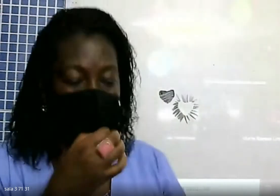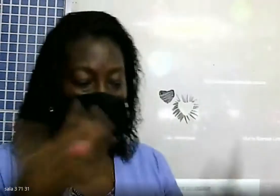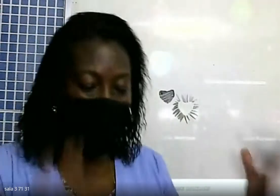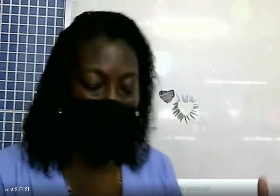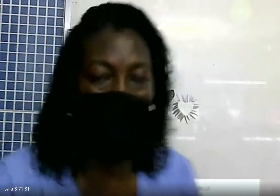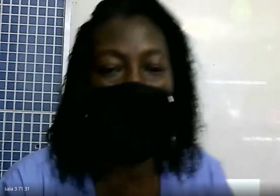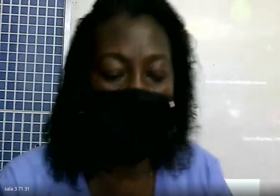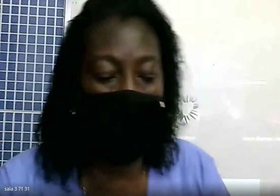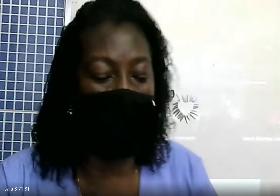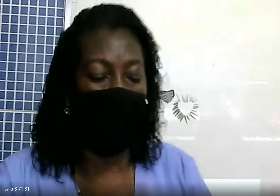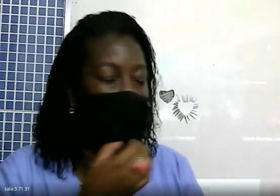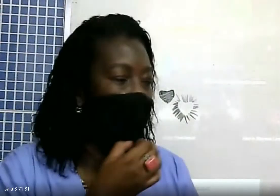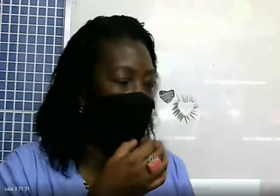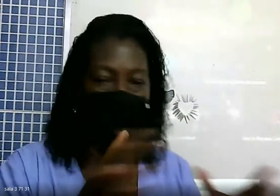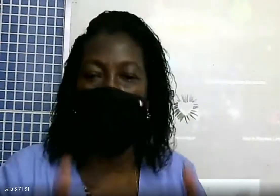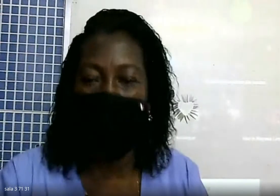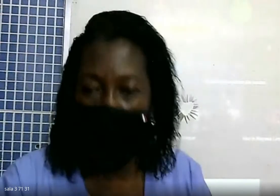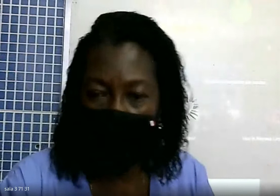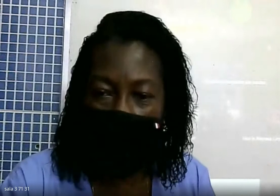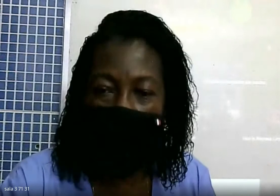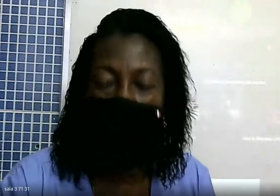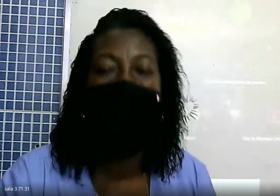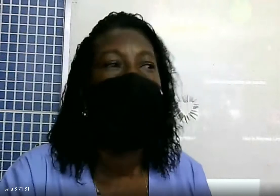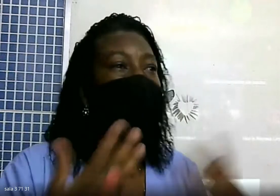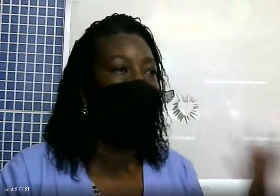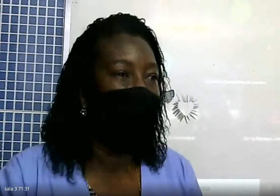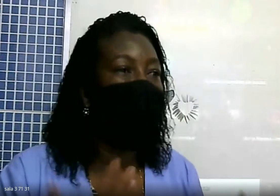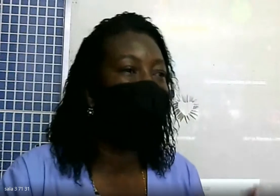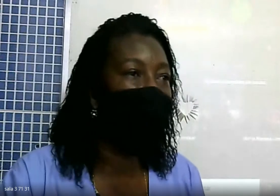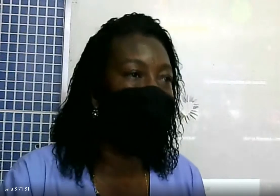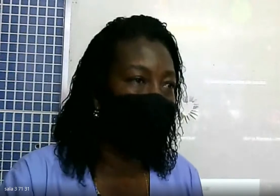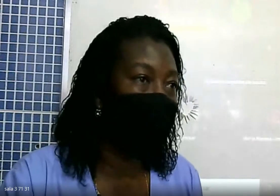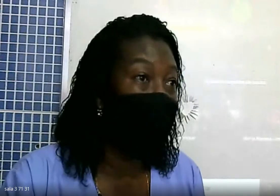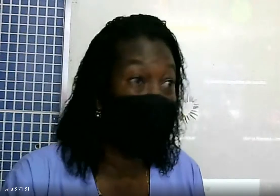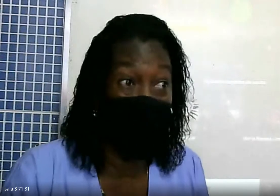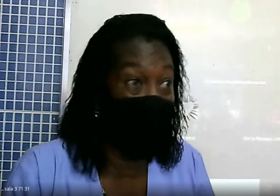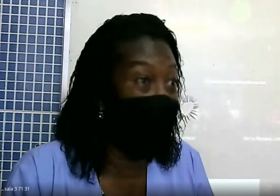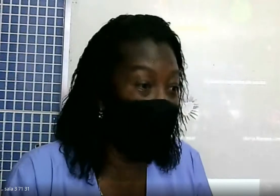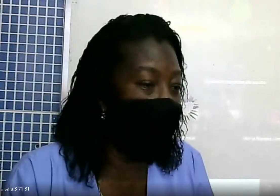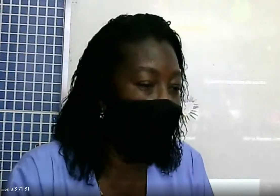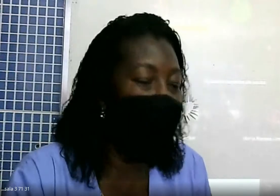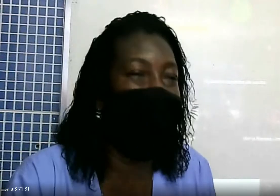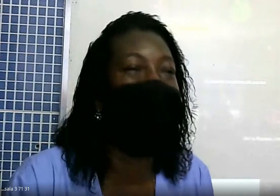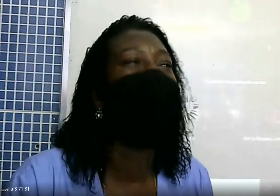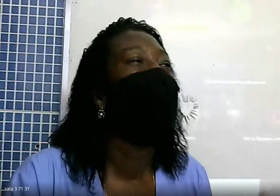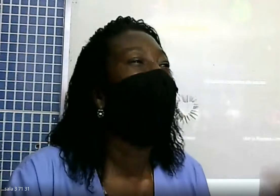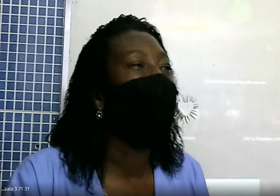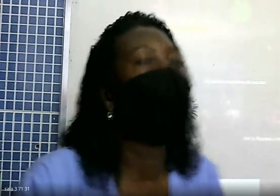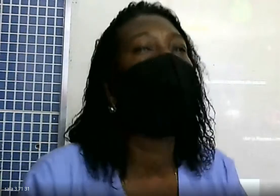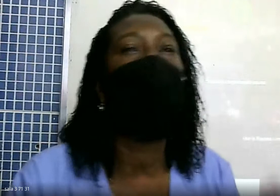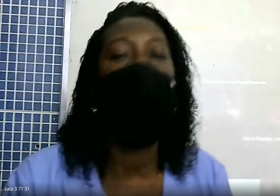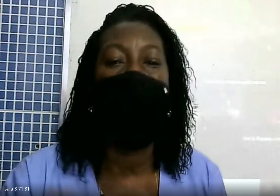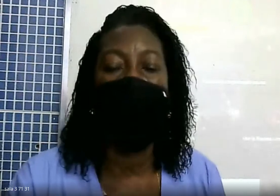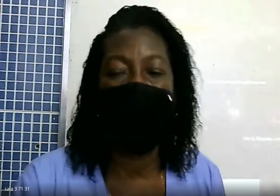esse efeito. Eu vou entregar um papel pro pessoal aqui na sala e eles vão. Ué, você não esperou eu falar.